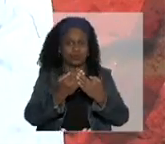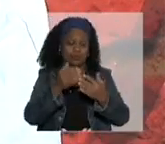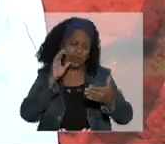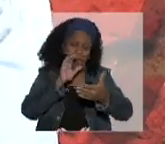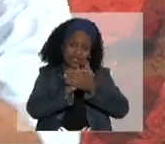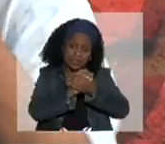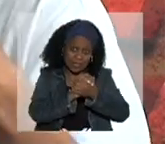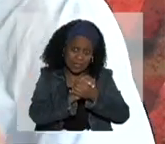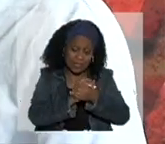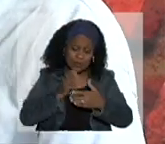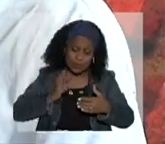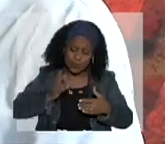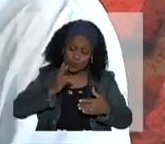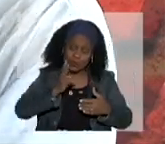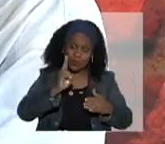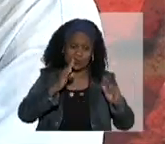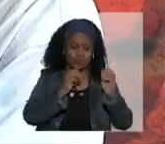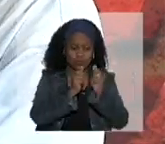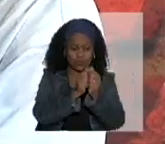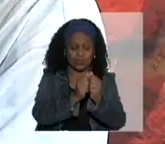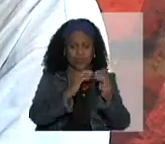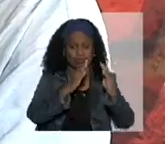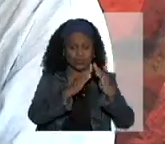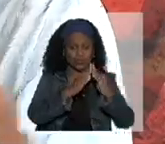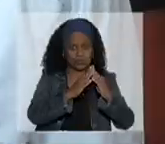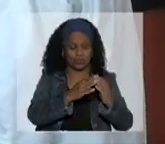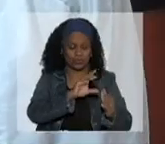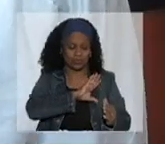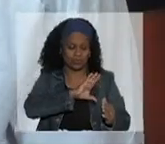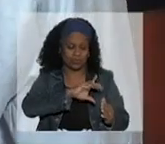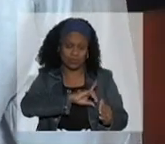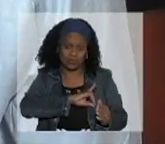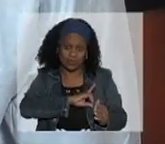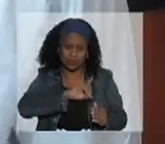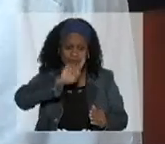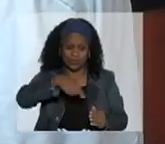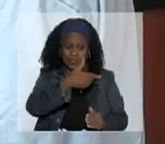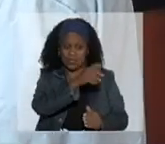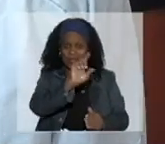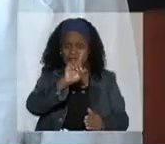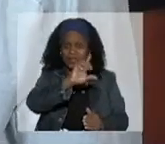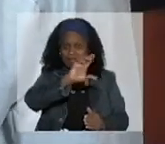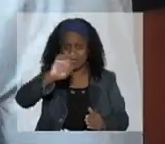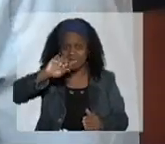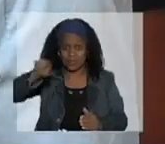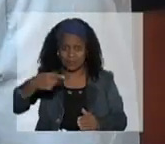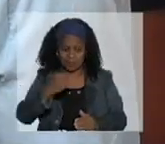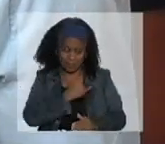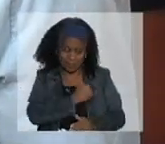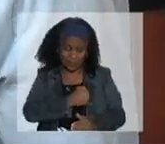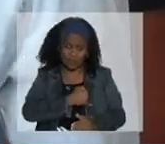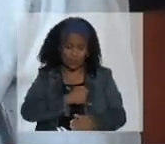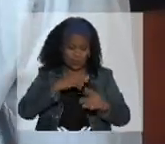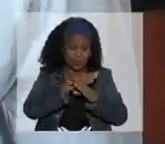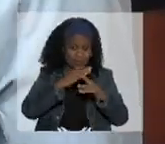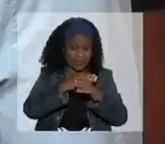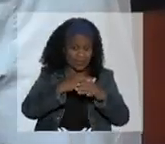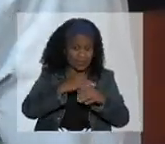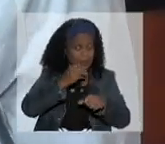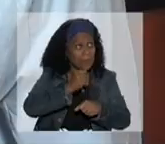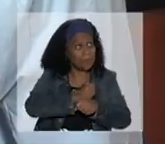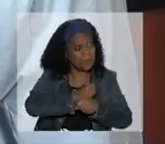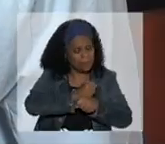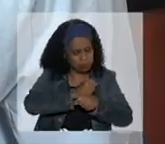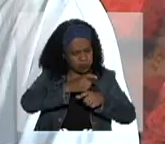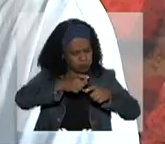casamentos acontecem, as pessoas continuam morando. Duque de Caxias tem 100 mil jovens que não estudam nem trabalham, e São João de Meriti é a cidade onde o